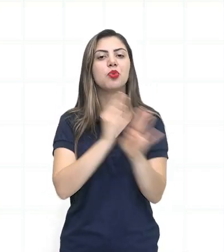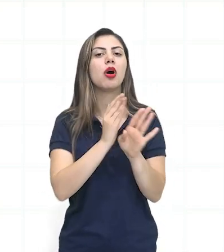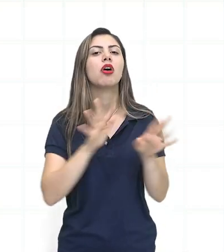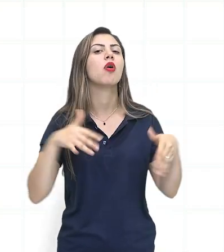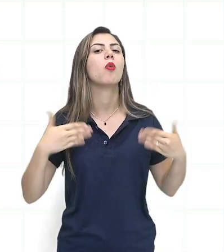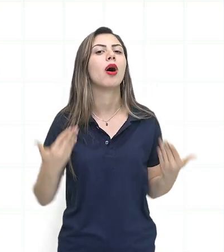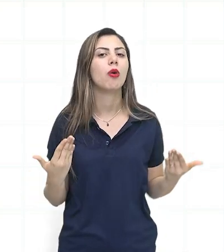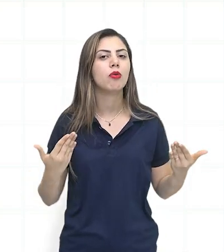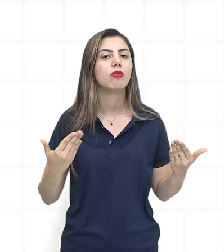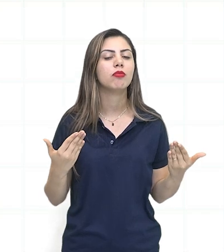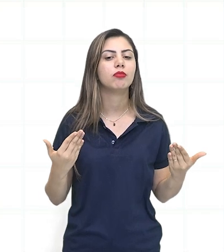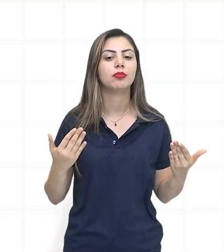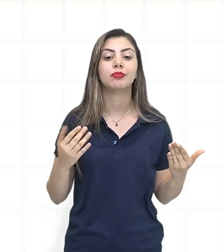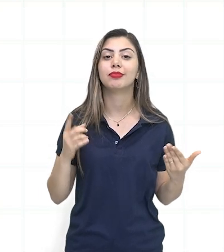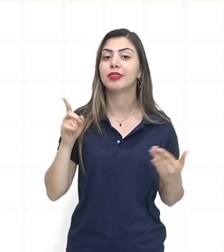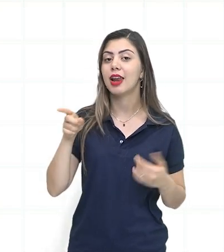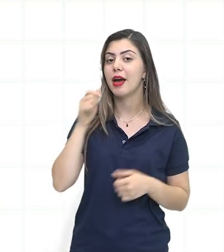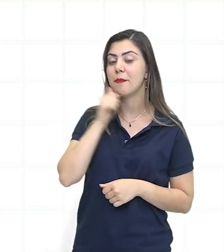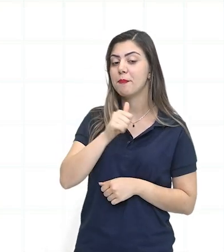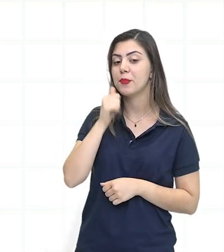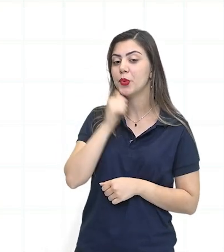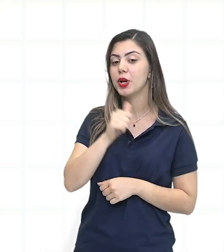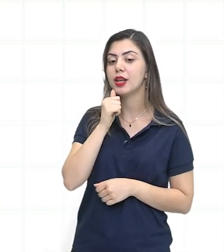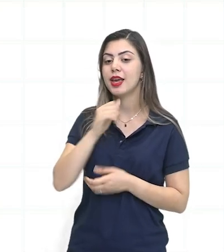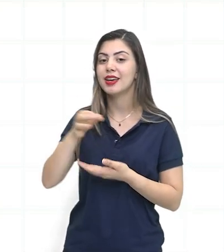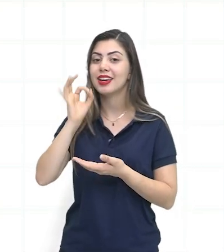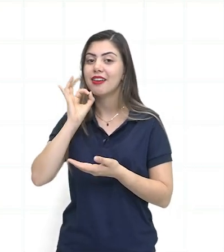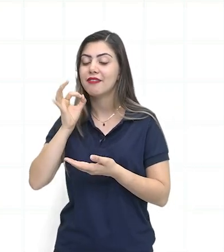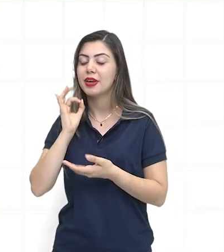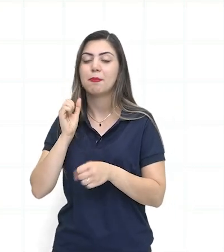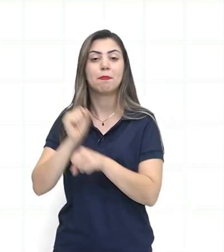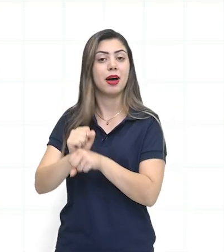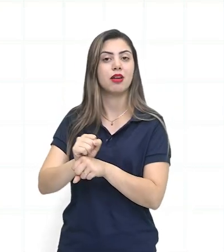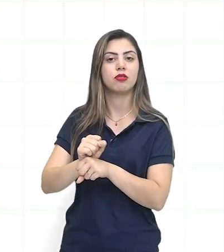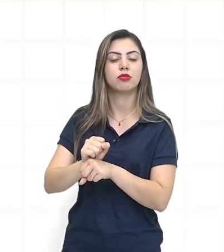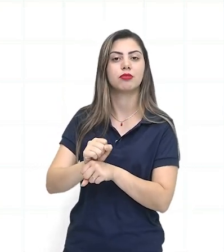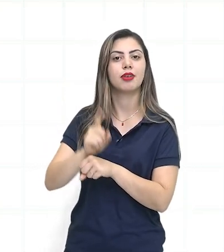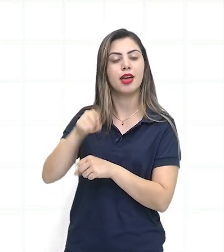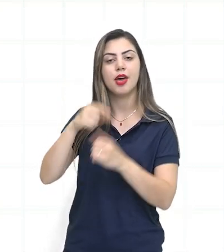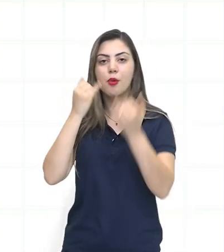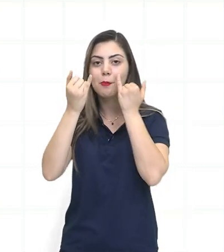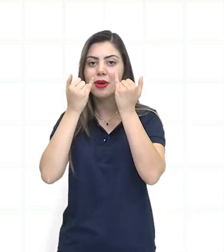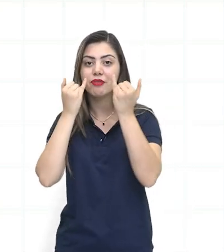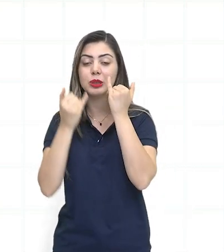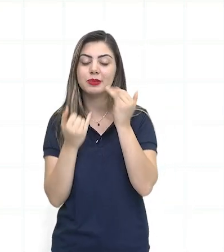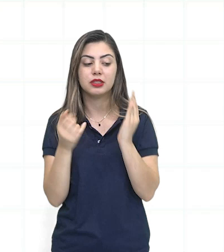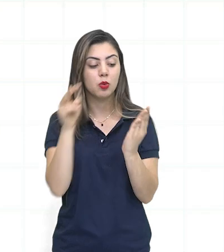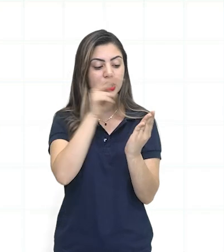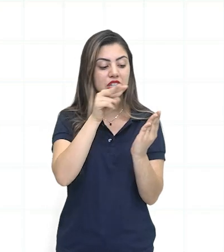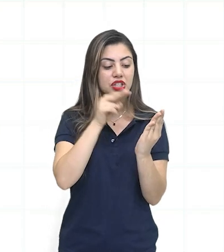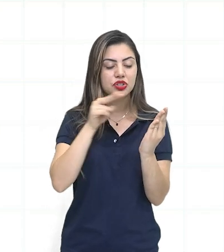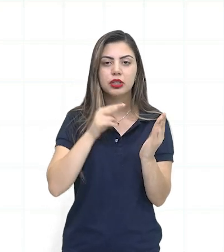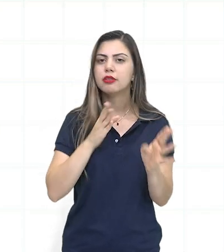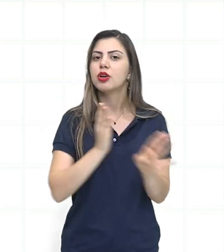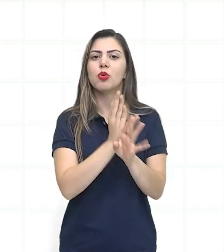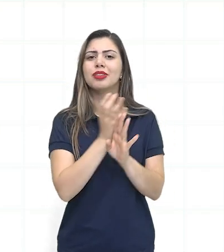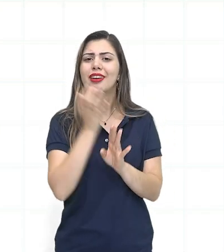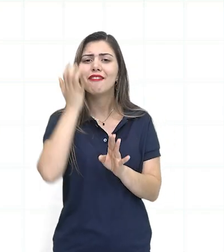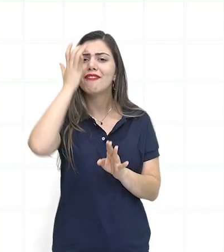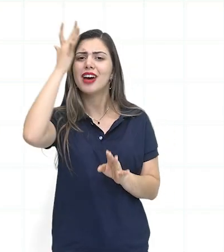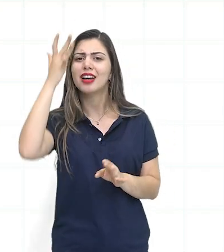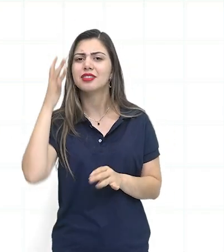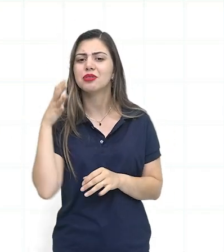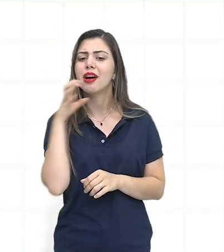para mim é: Luísa parou de tomar café. Essa é uma informação que está ali, eu já